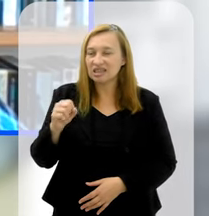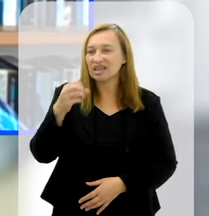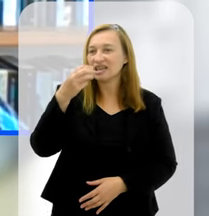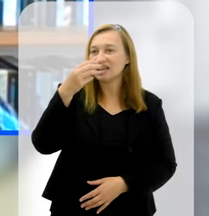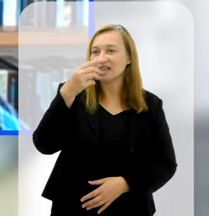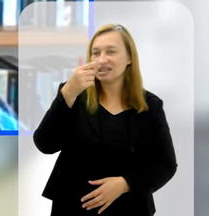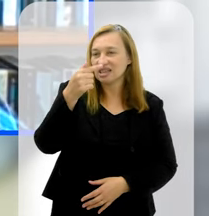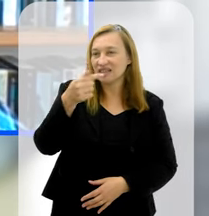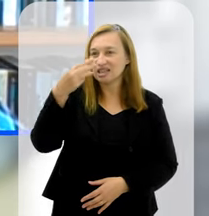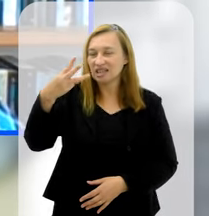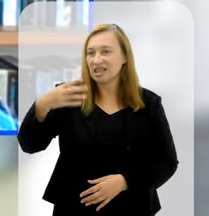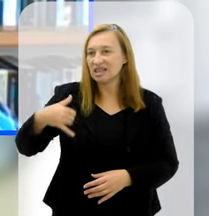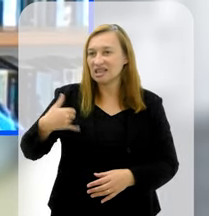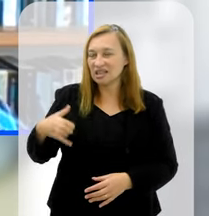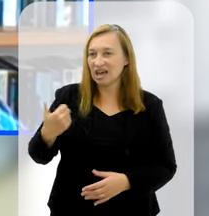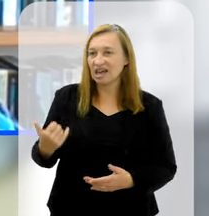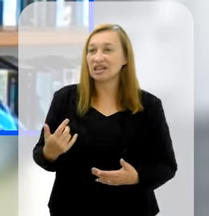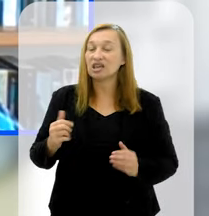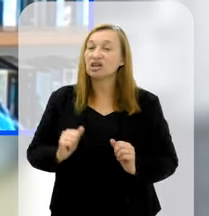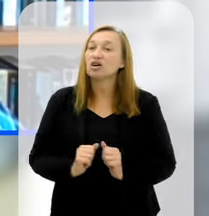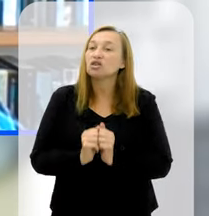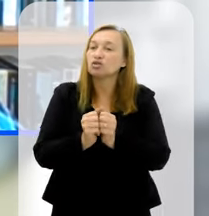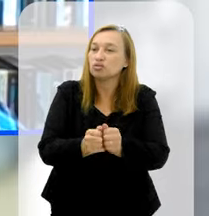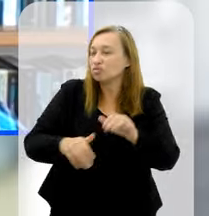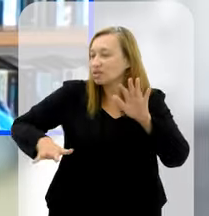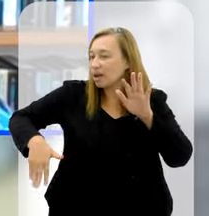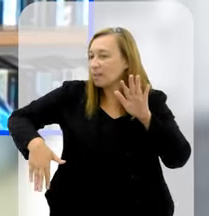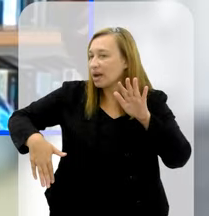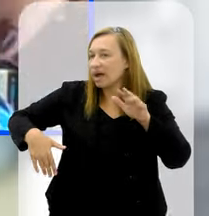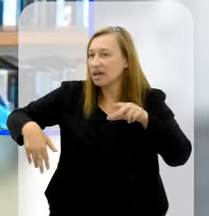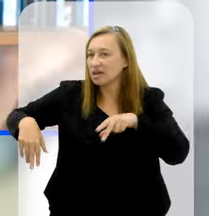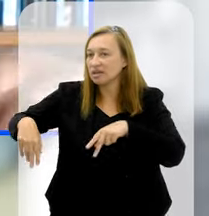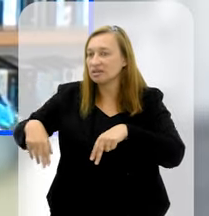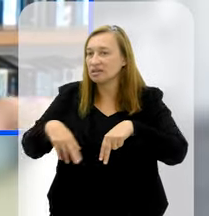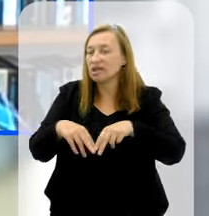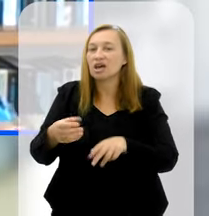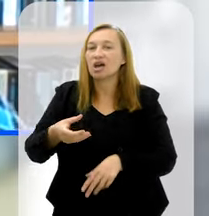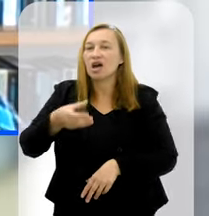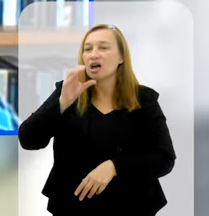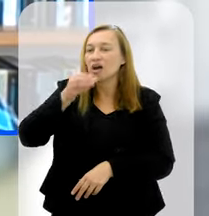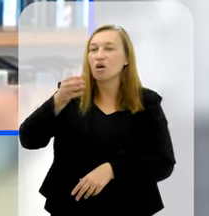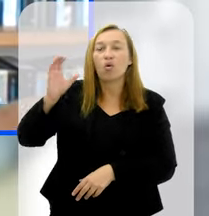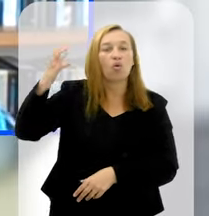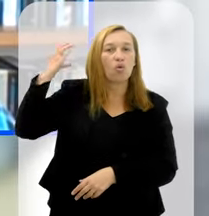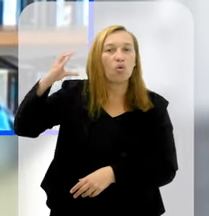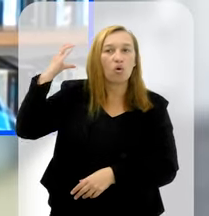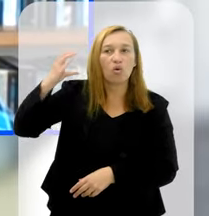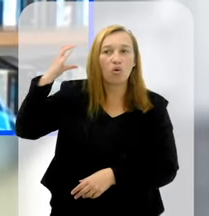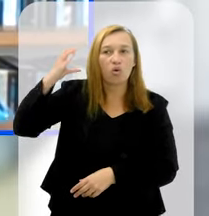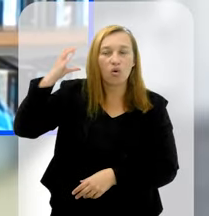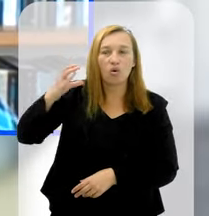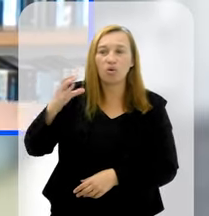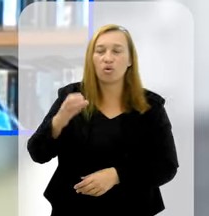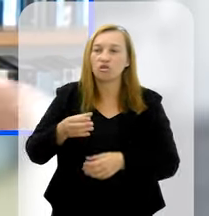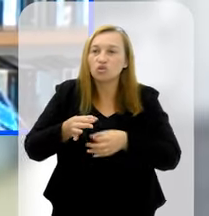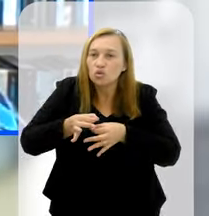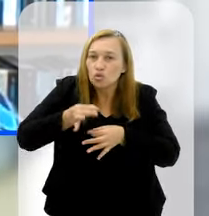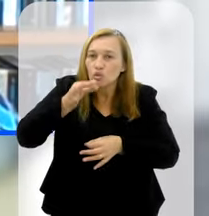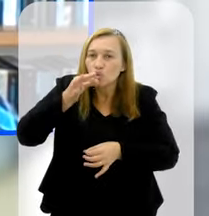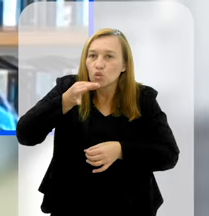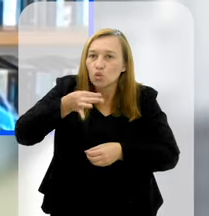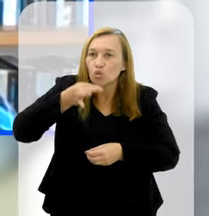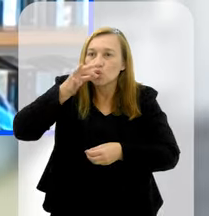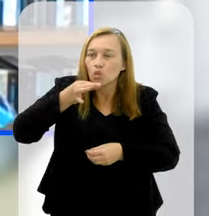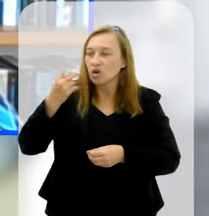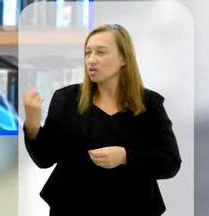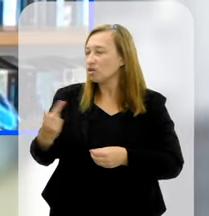na praia e tomamos uma água de coco juntas e conversamos. E dessa conversa nasceu uma das histórias